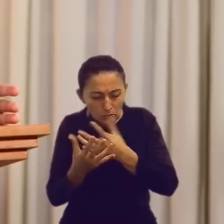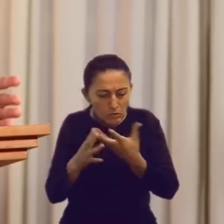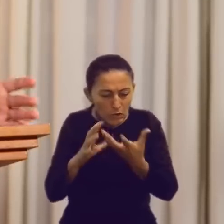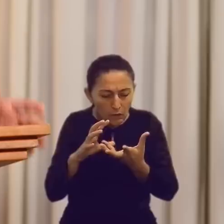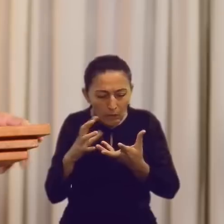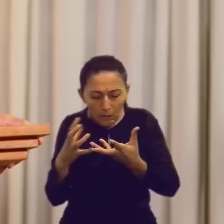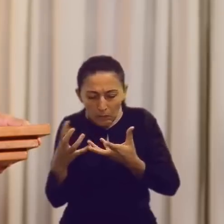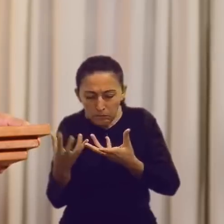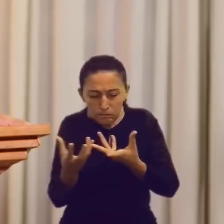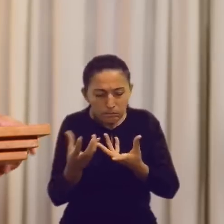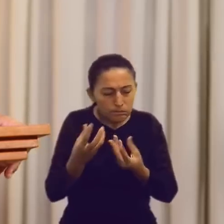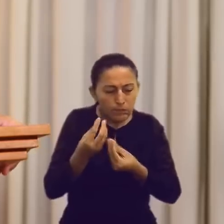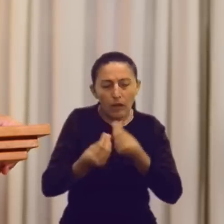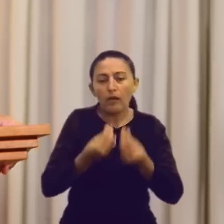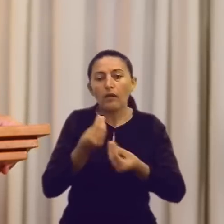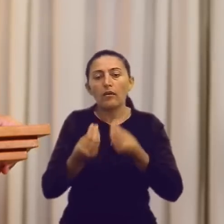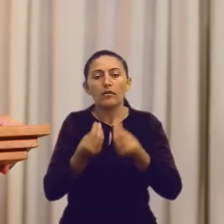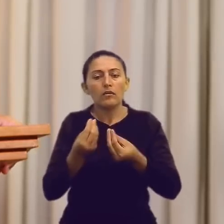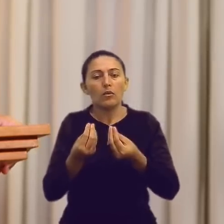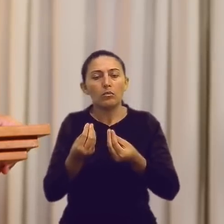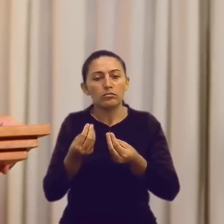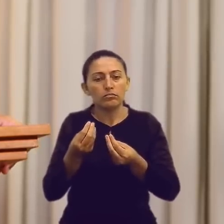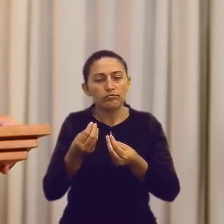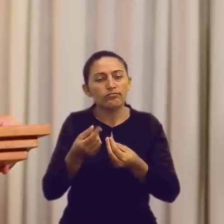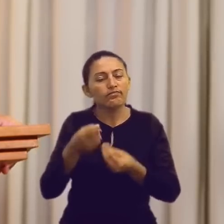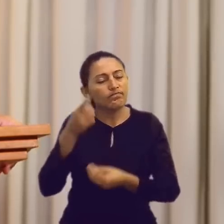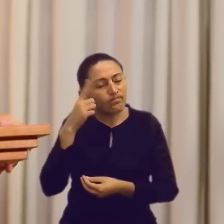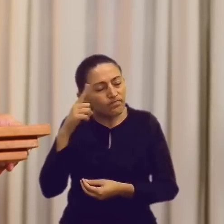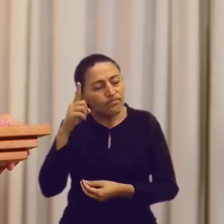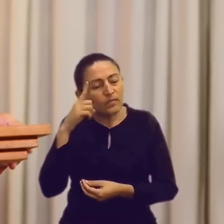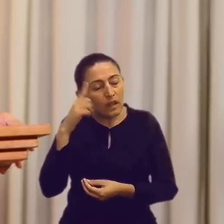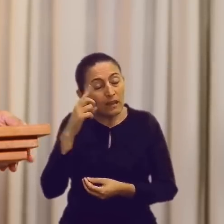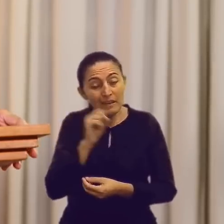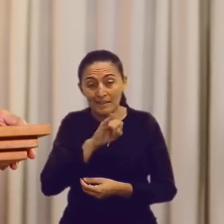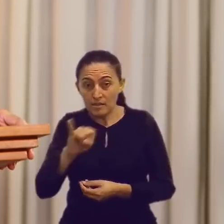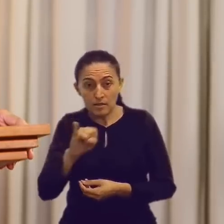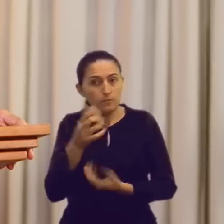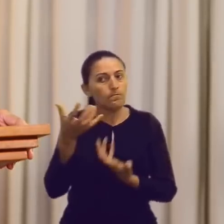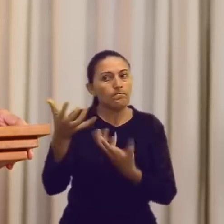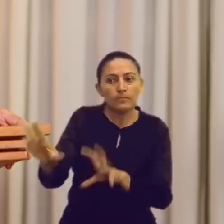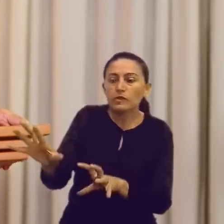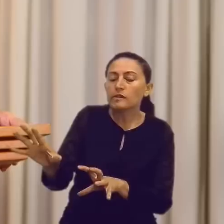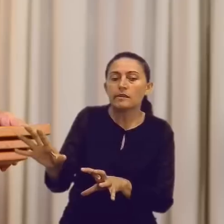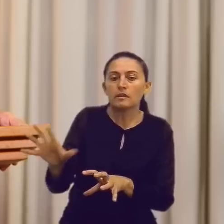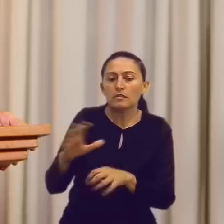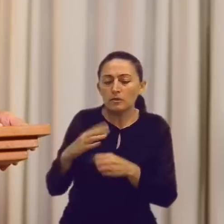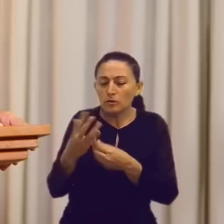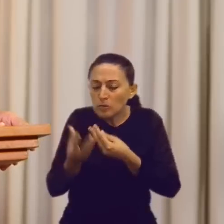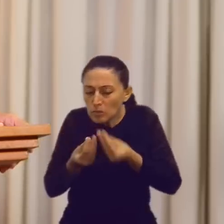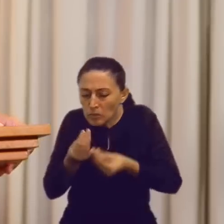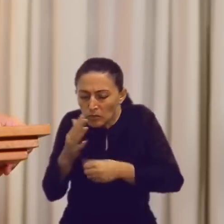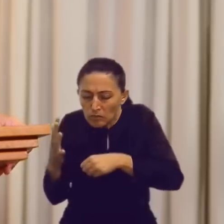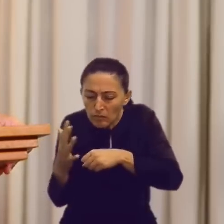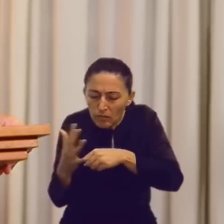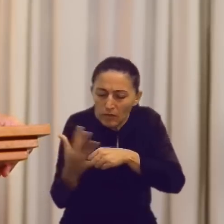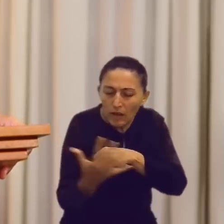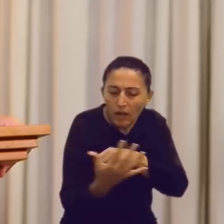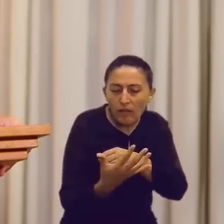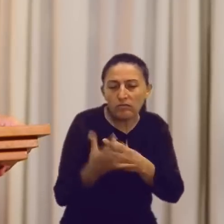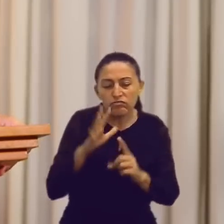Pedro não permitisse, que tristeza. Eu quero dizer a você que muitas